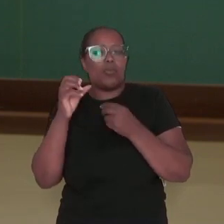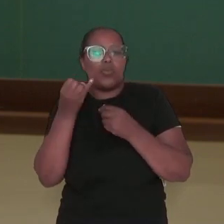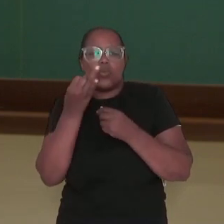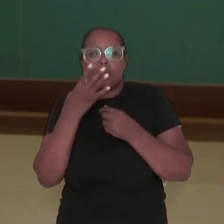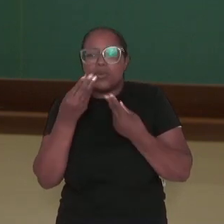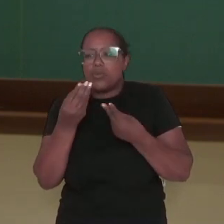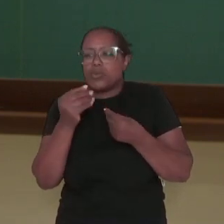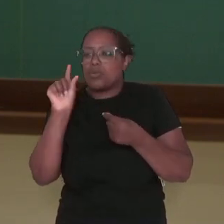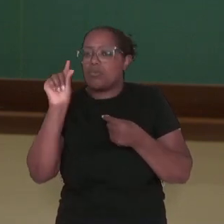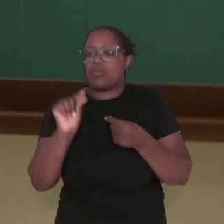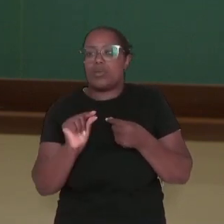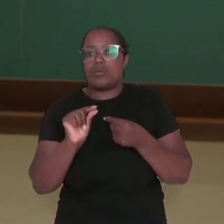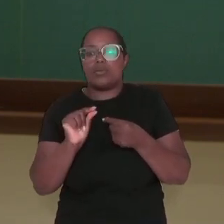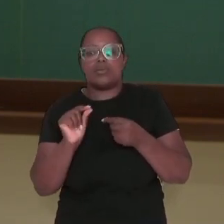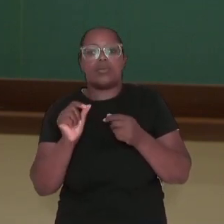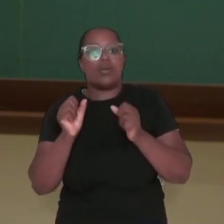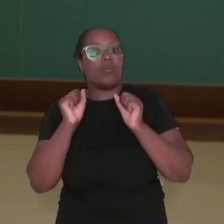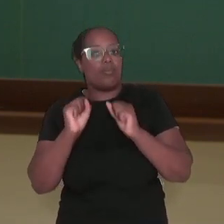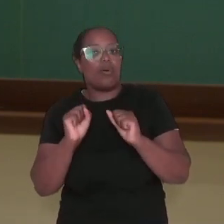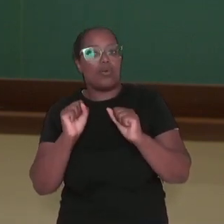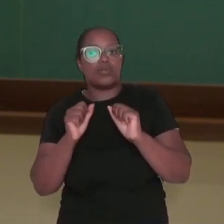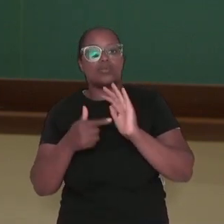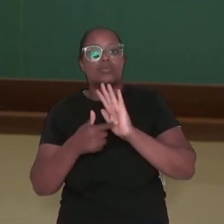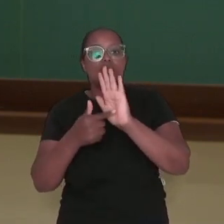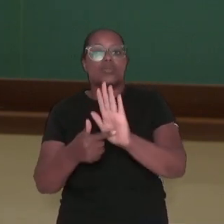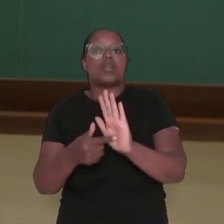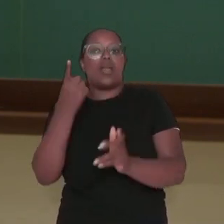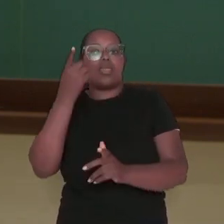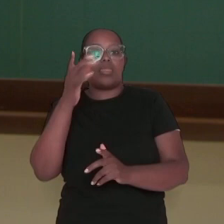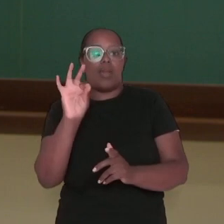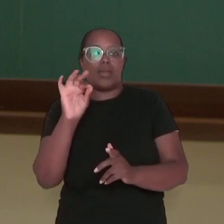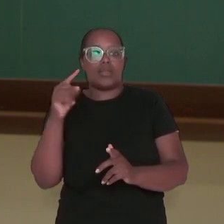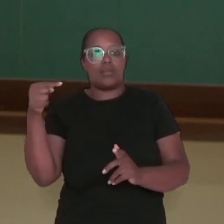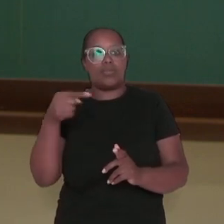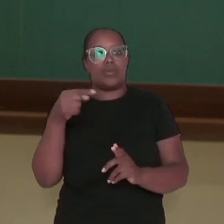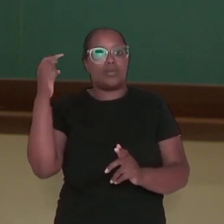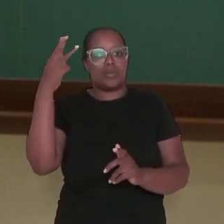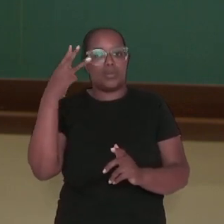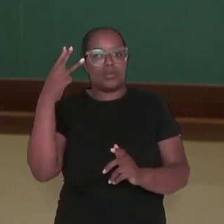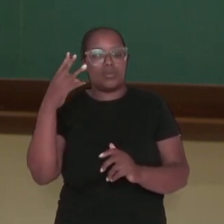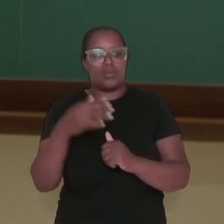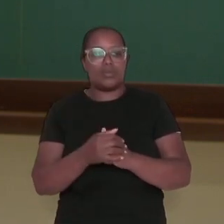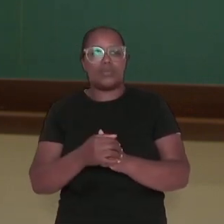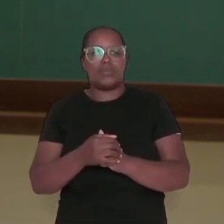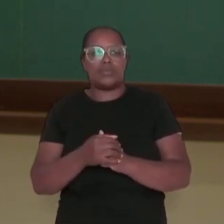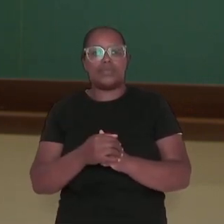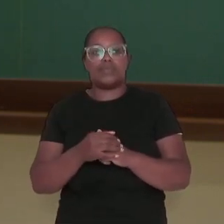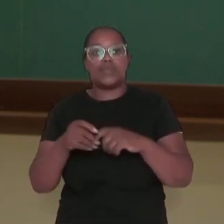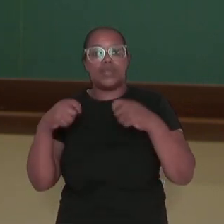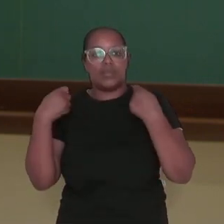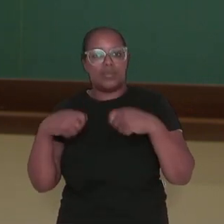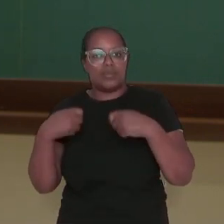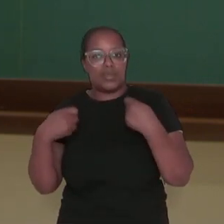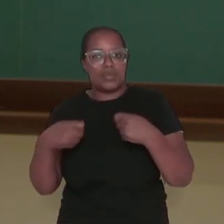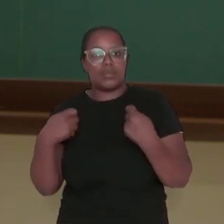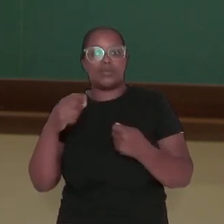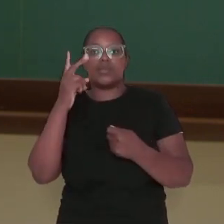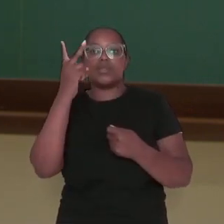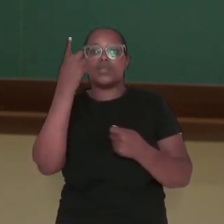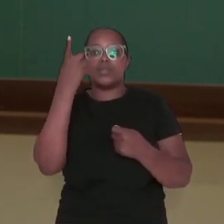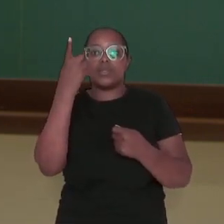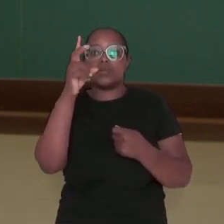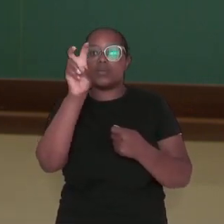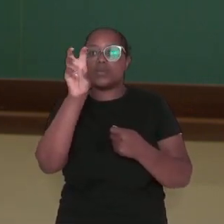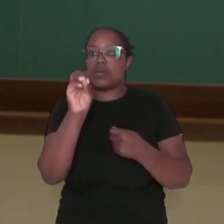posso representá-lo como 10 elevado na menos 3 microns cúbico. Sei que eu preciso de 150